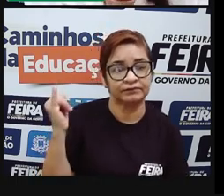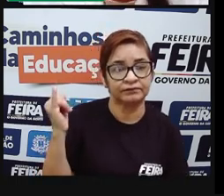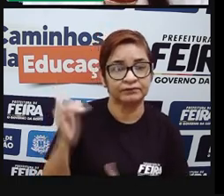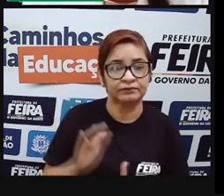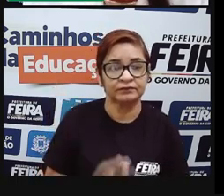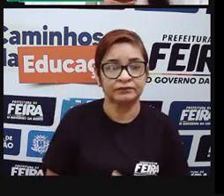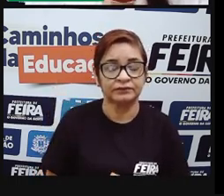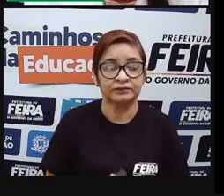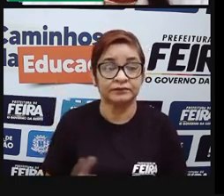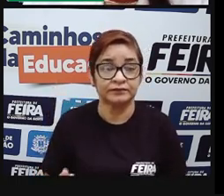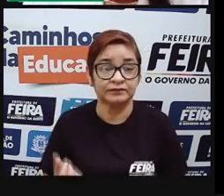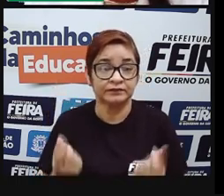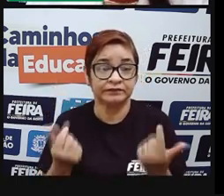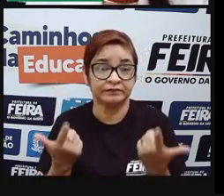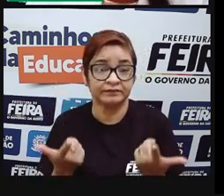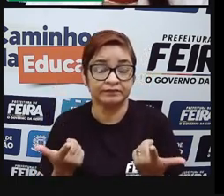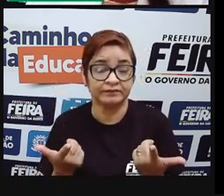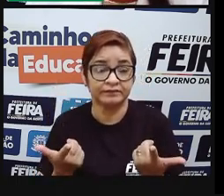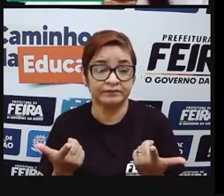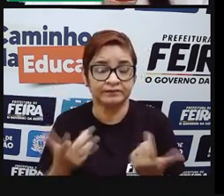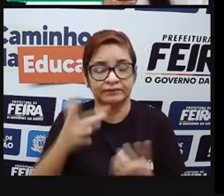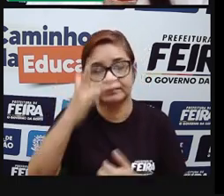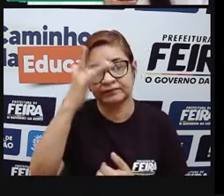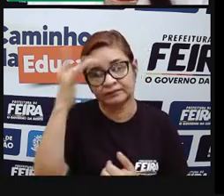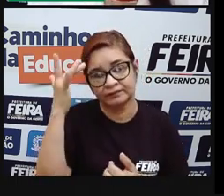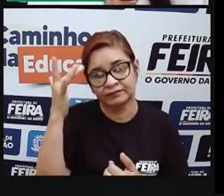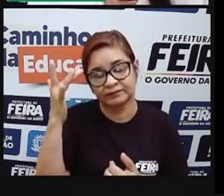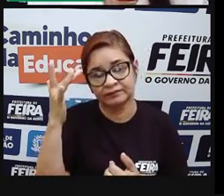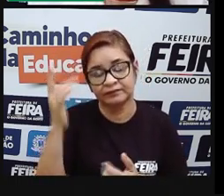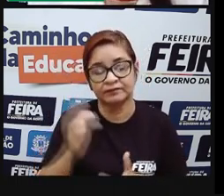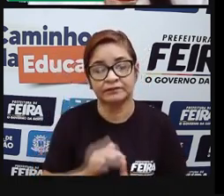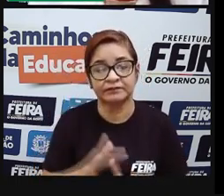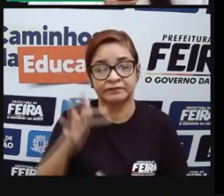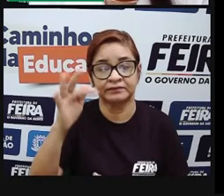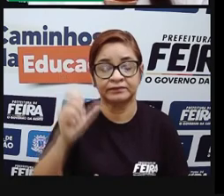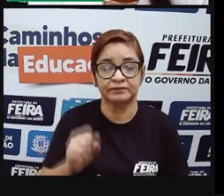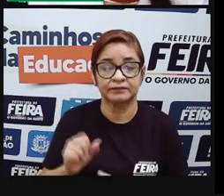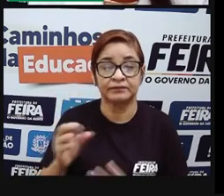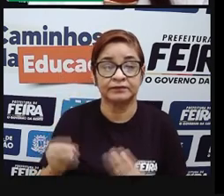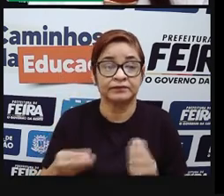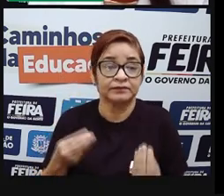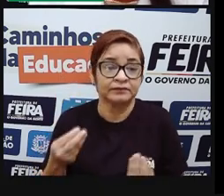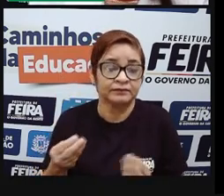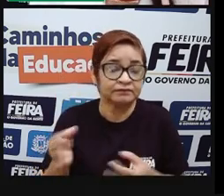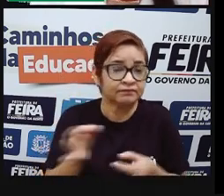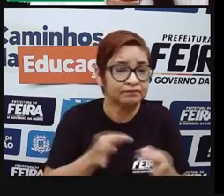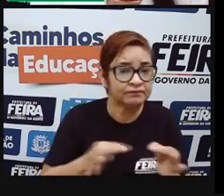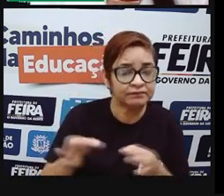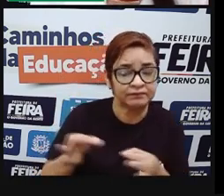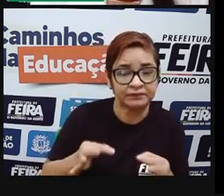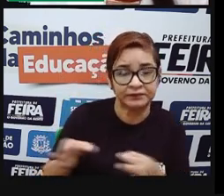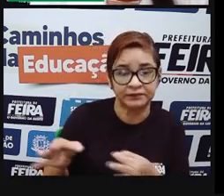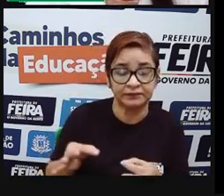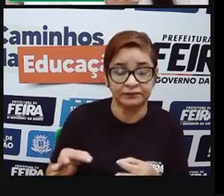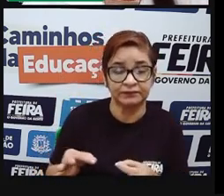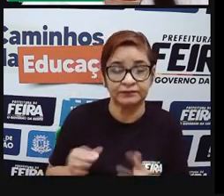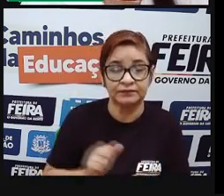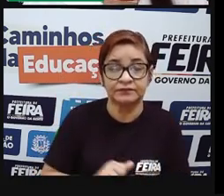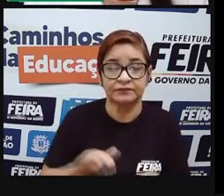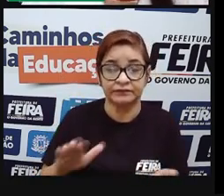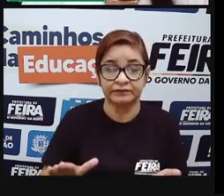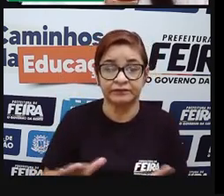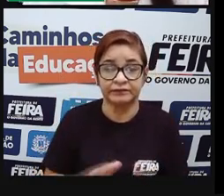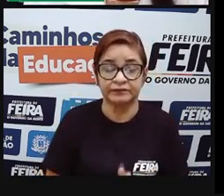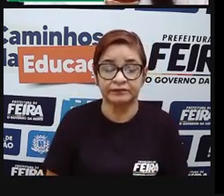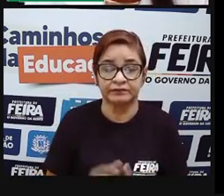a fonte de renda dos pertences e como é que funciona o comércio com a principal atividade do Comércio